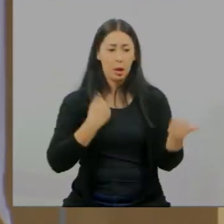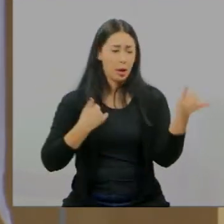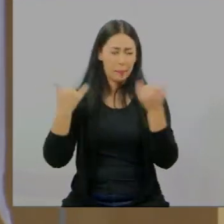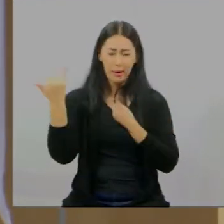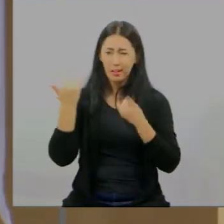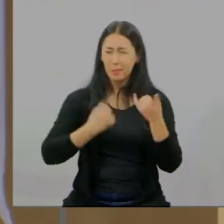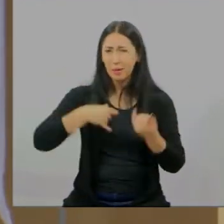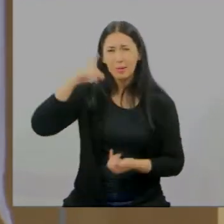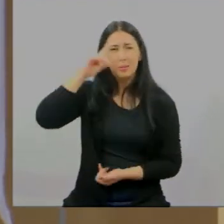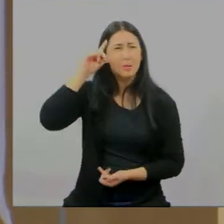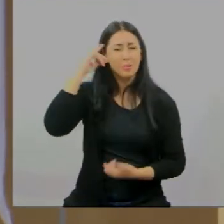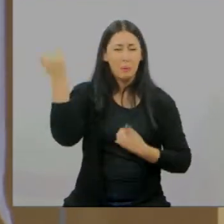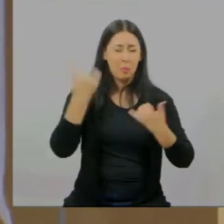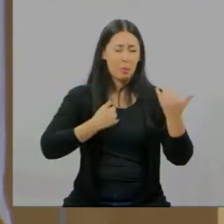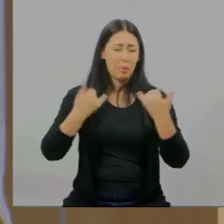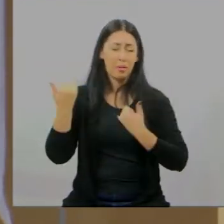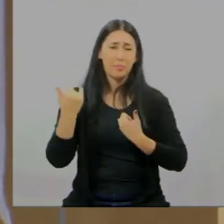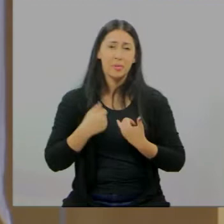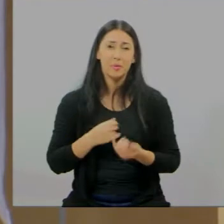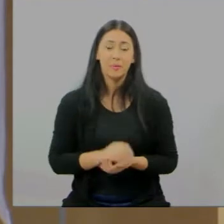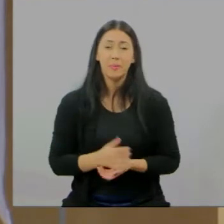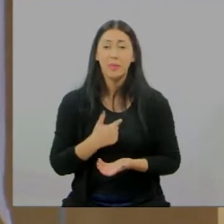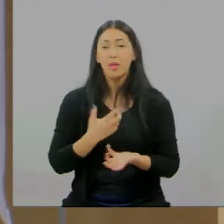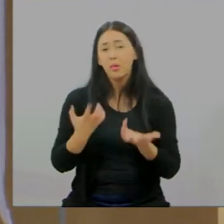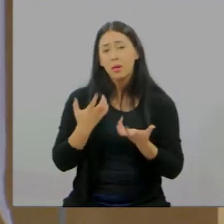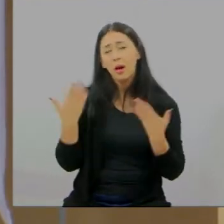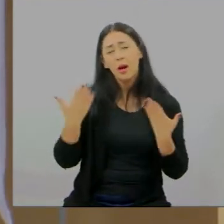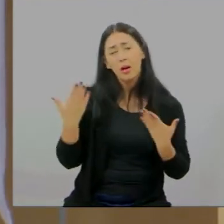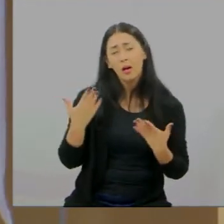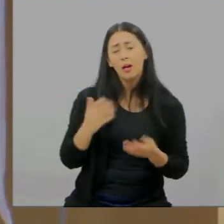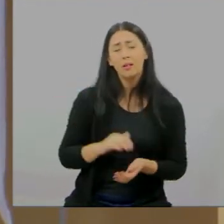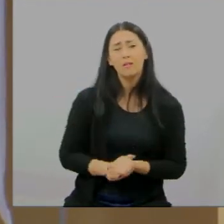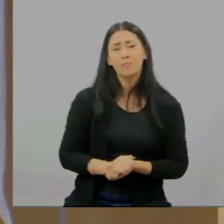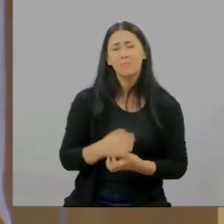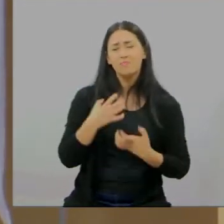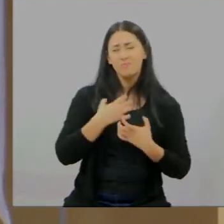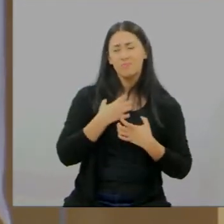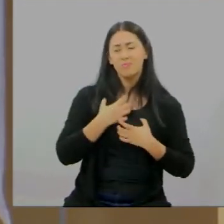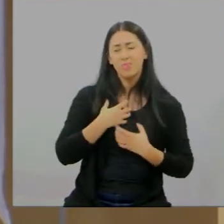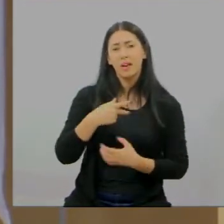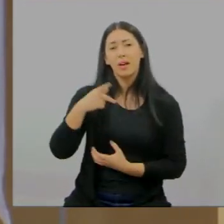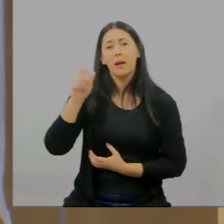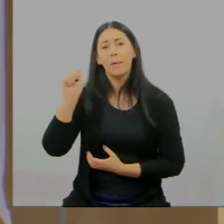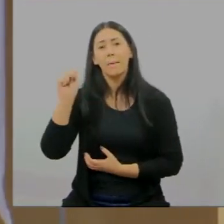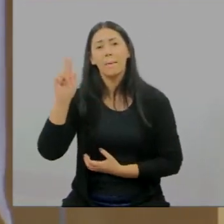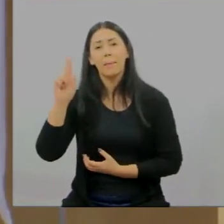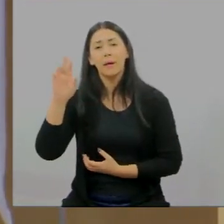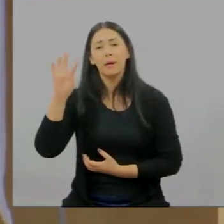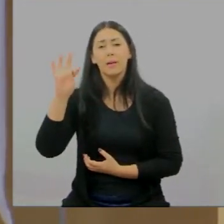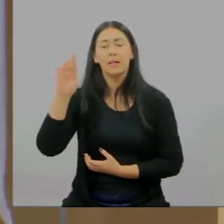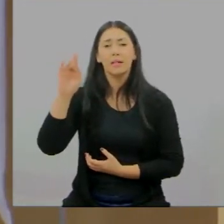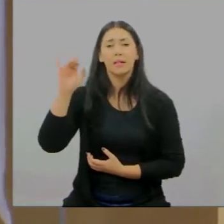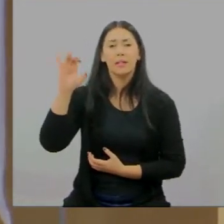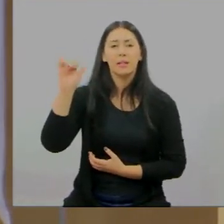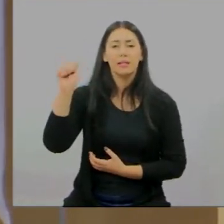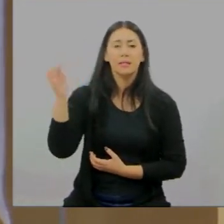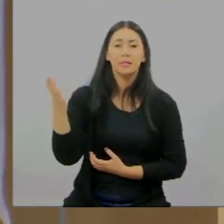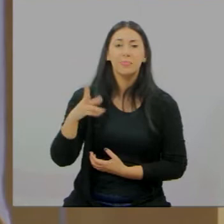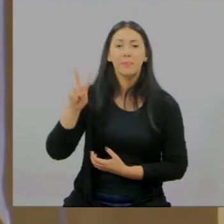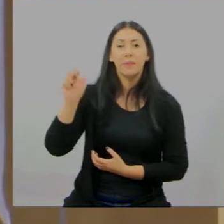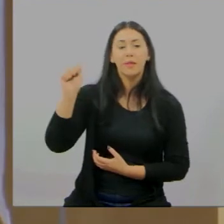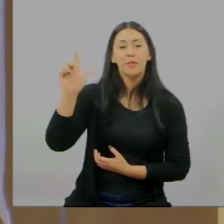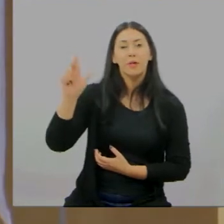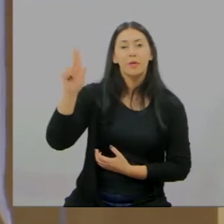dia. Eu quero aqui então mandar minhas condolências para a Patrícia, para a Valquíria,